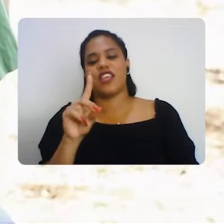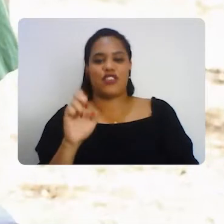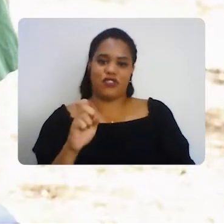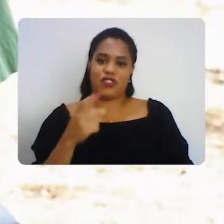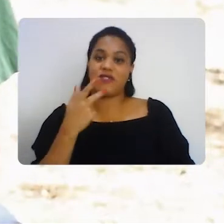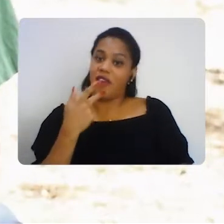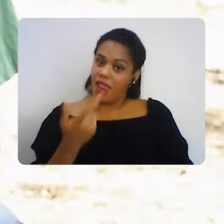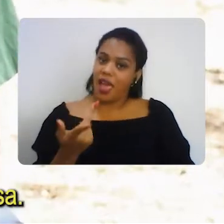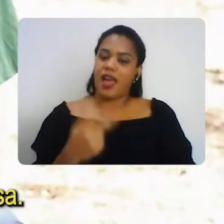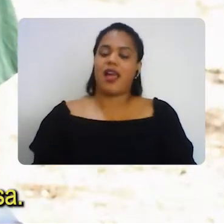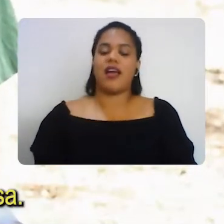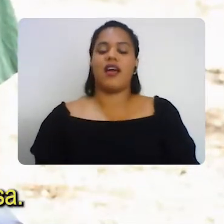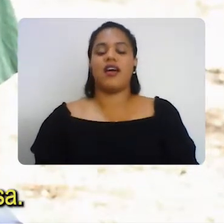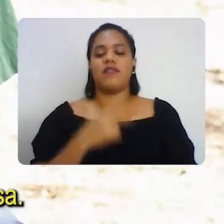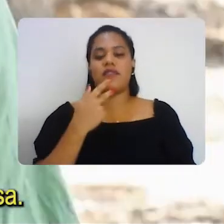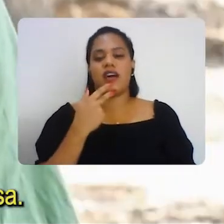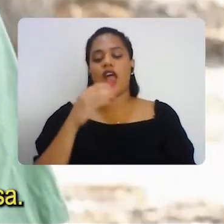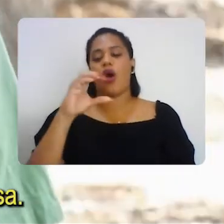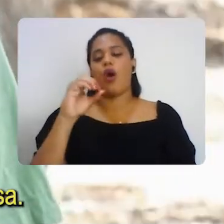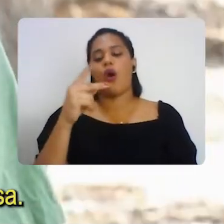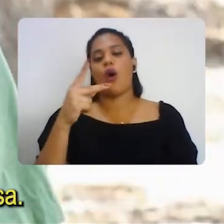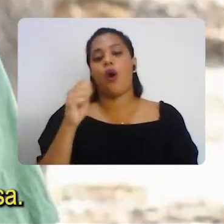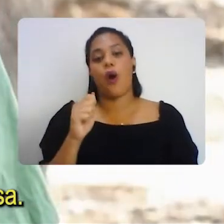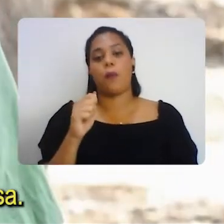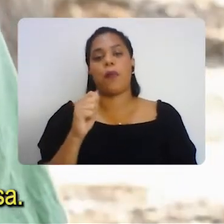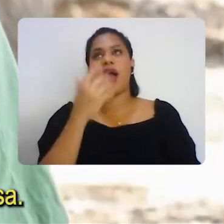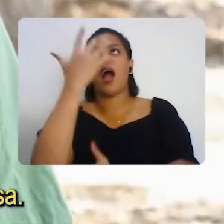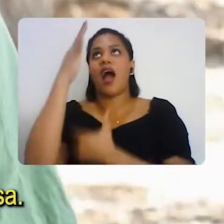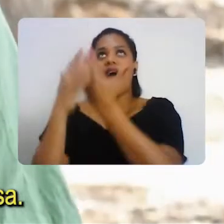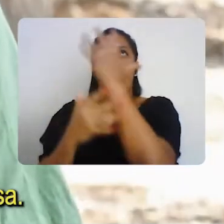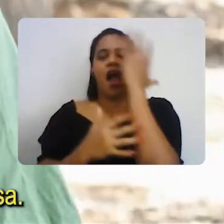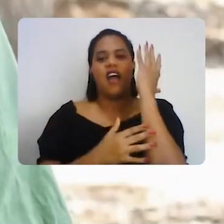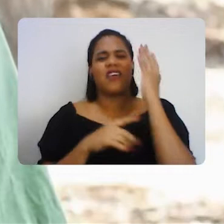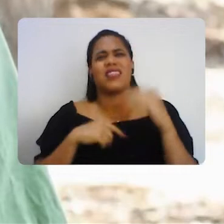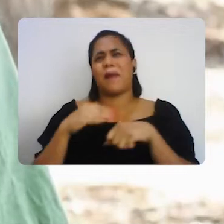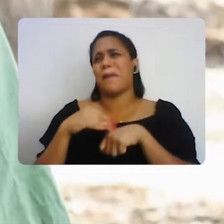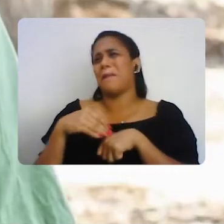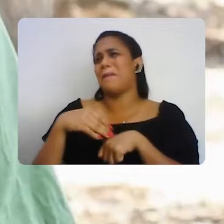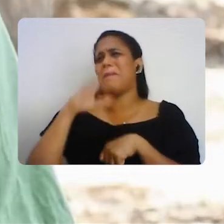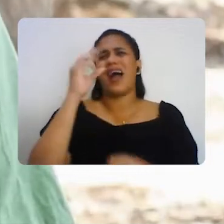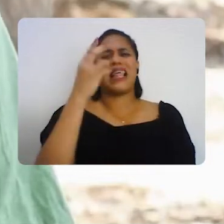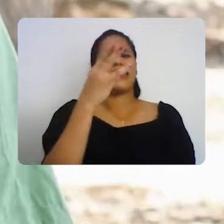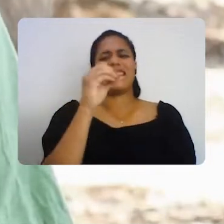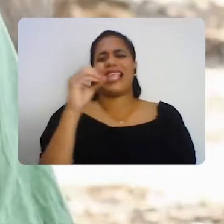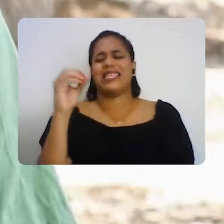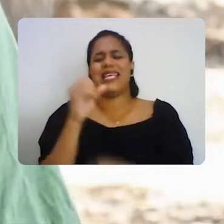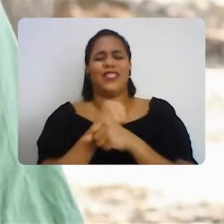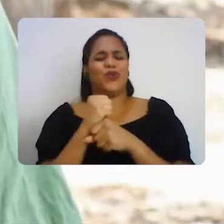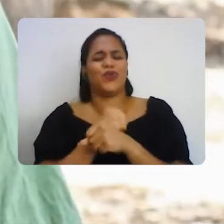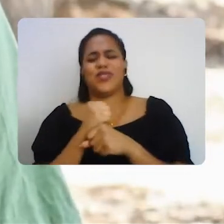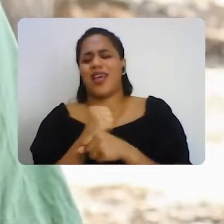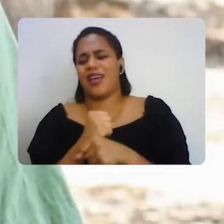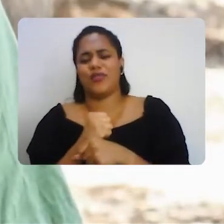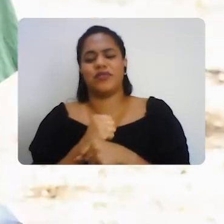dramaturgo chama de gruta verde, é justamente a copa, né, embaixo da copa de uma árvore como essa. Essa daqui tem mais de 300 anos, segundo